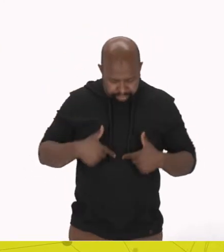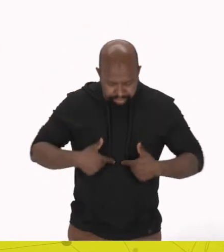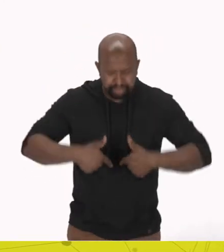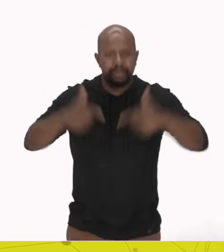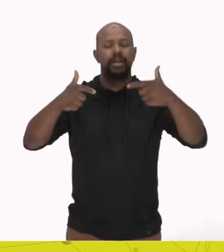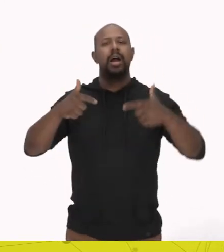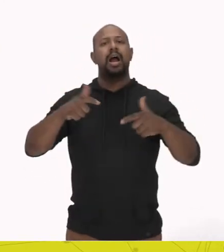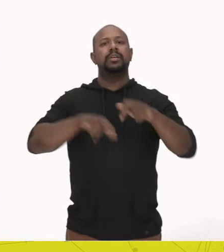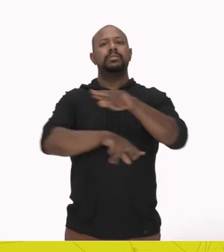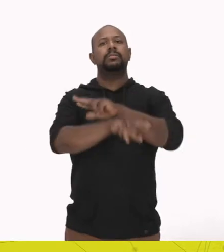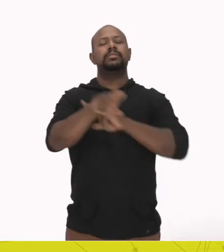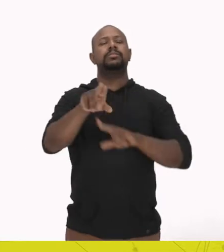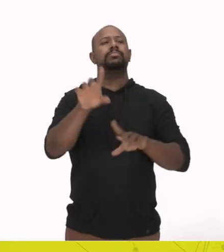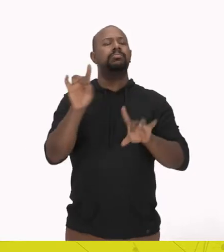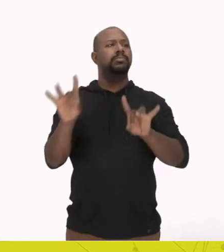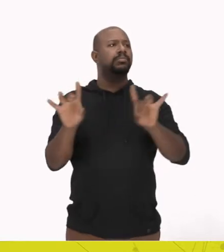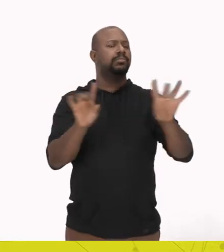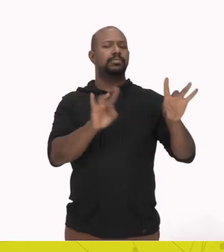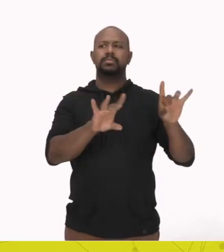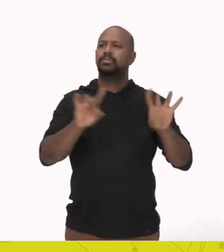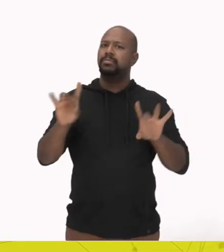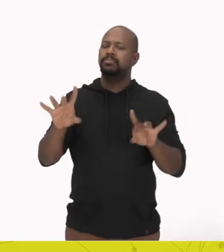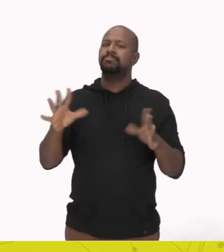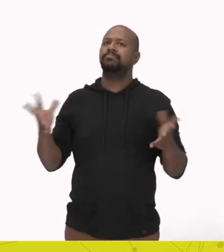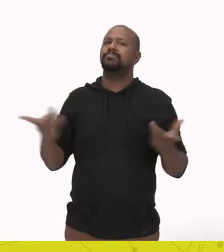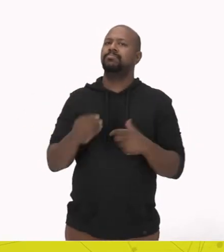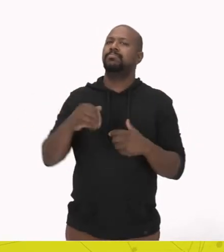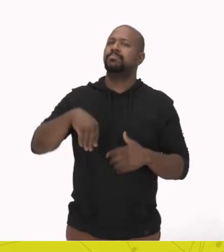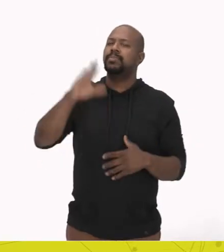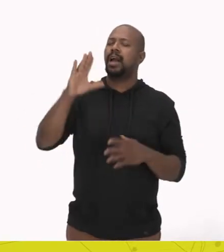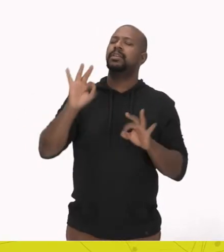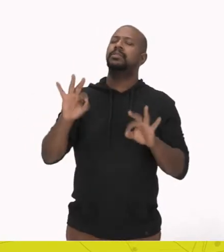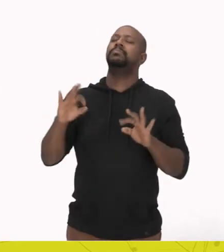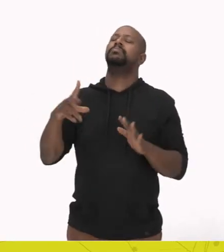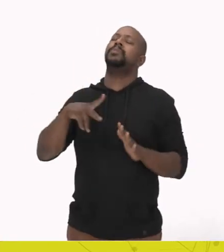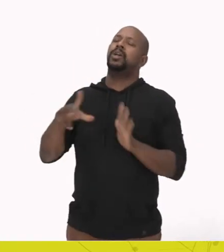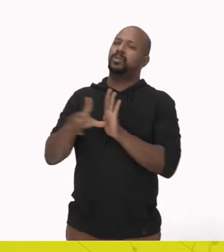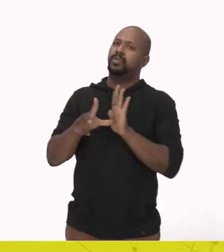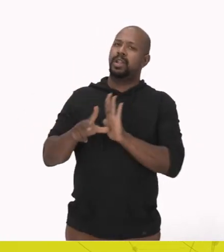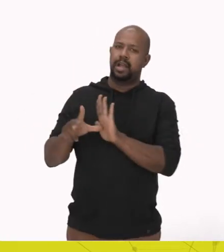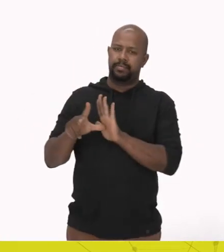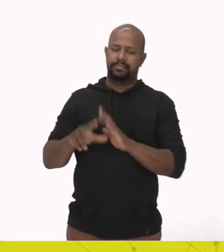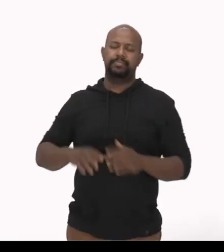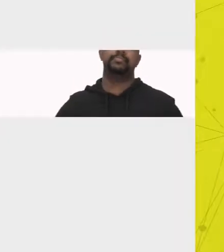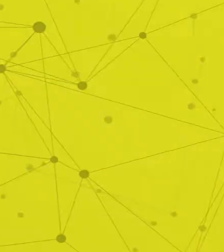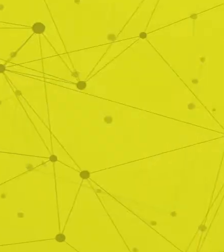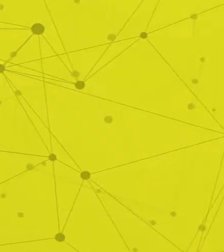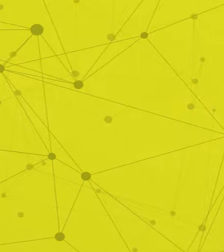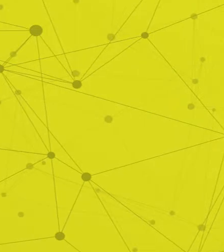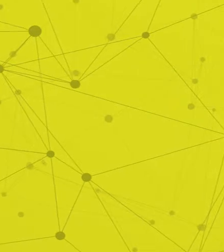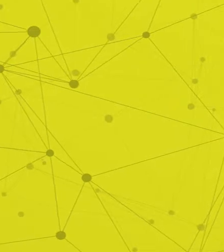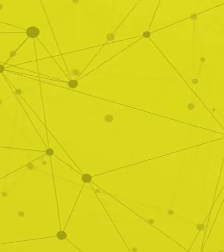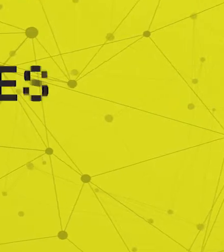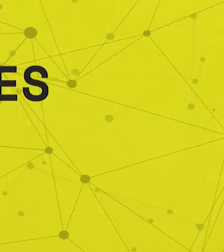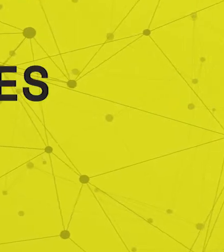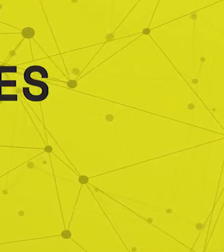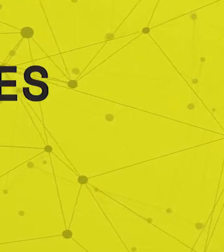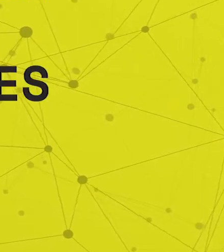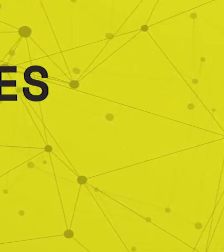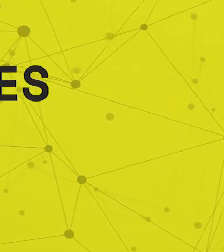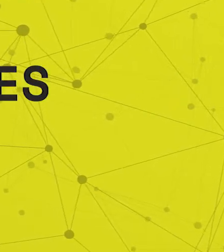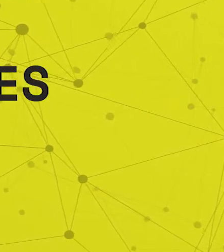e atender as individualidades de uma maneira mais particular.